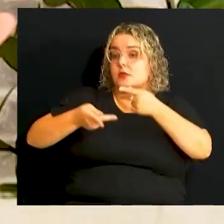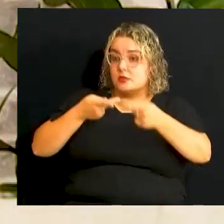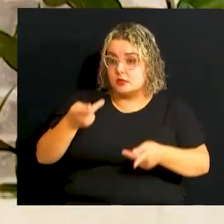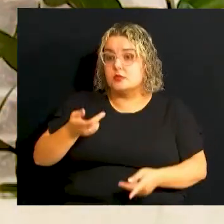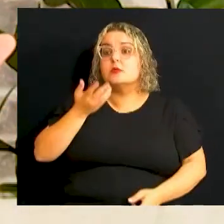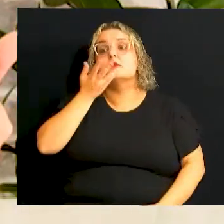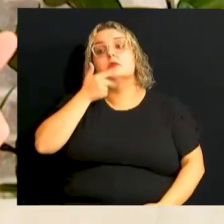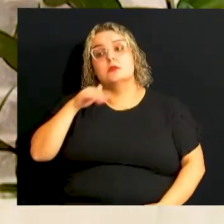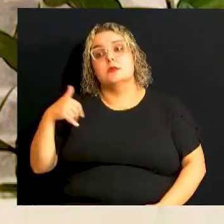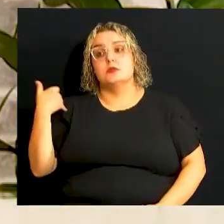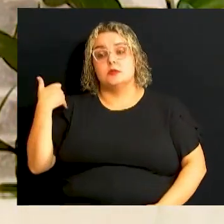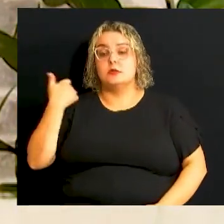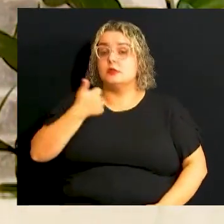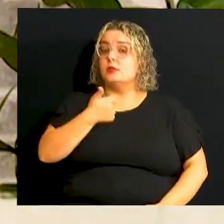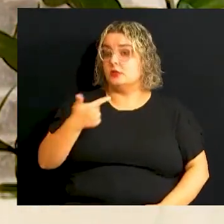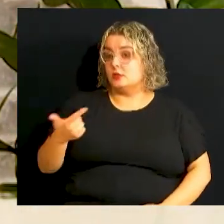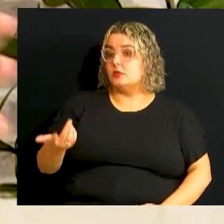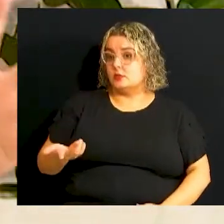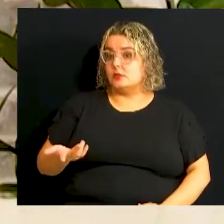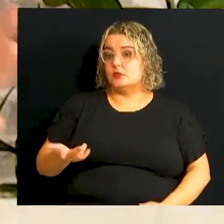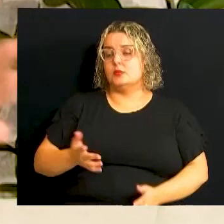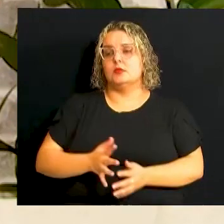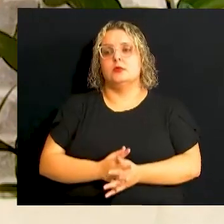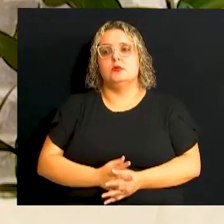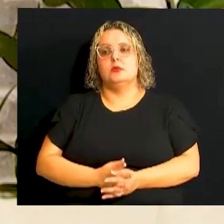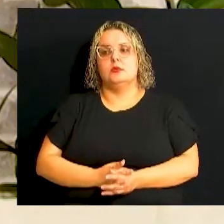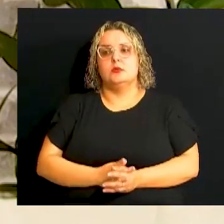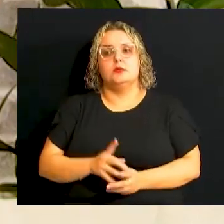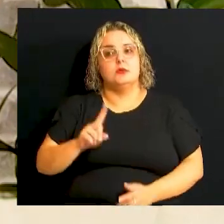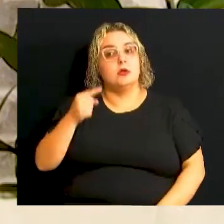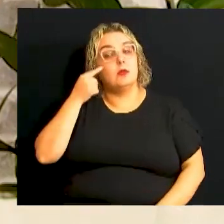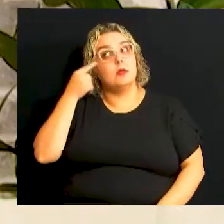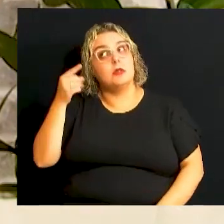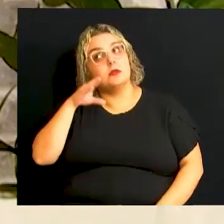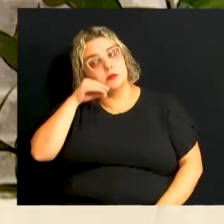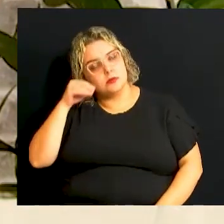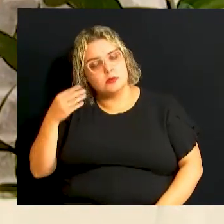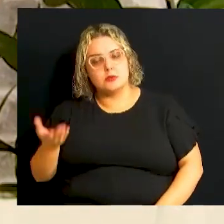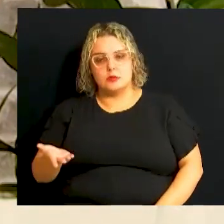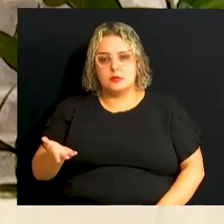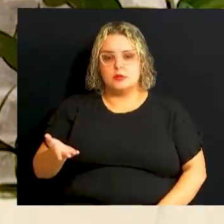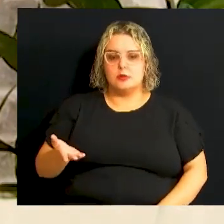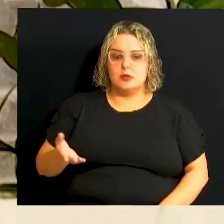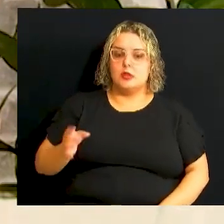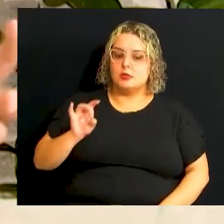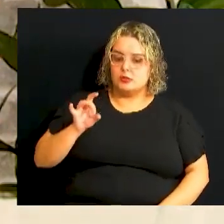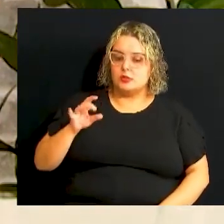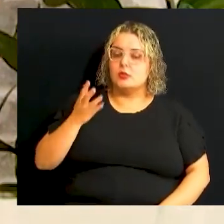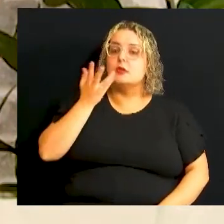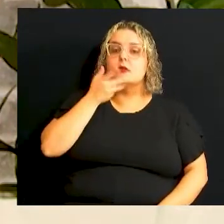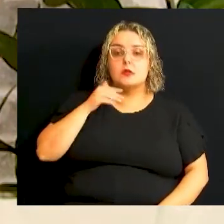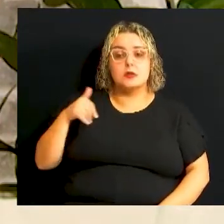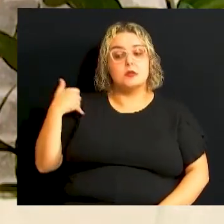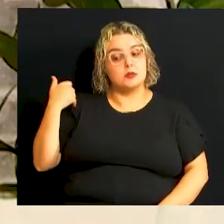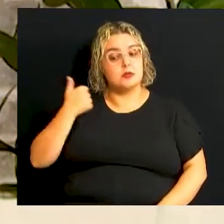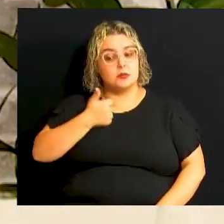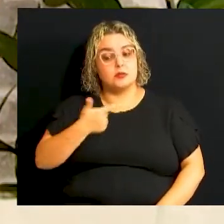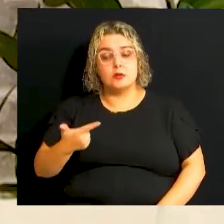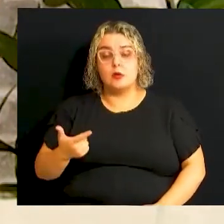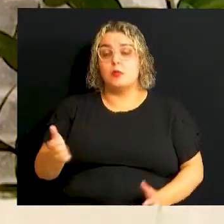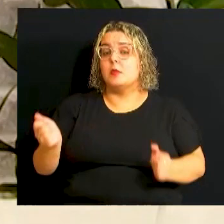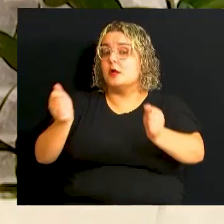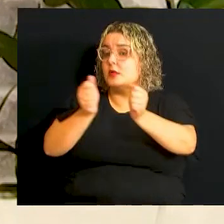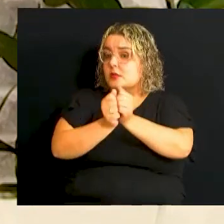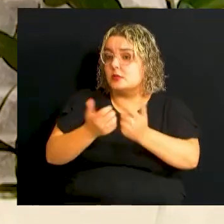Estamos falando aí de crianças até 12 anos, tá? Ainda, né? Não estou pensando aqui nos adolescentes. Mas o quanto que essas crianças elas podem